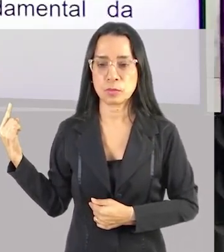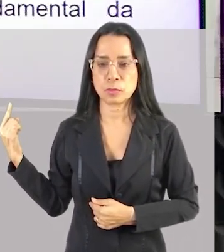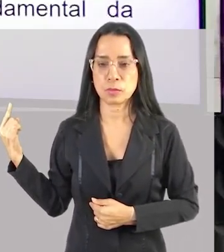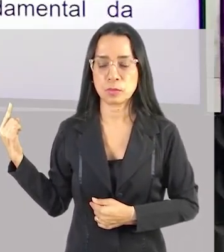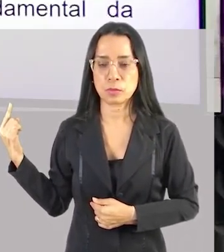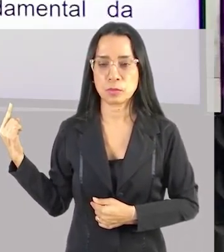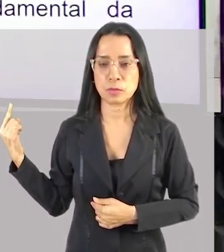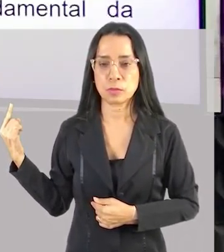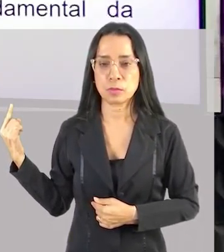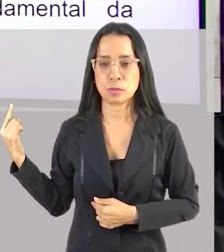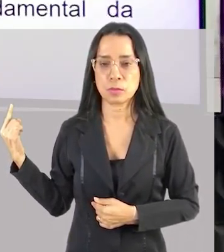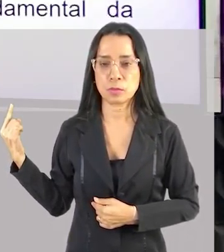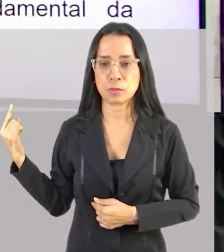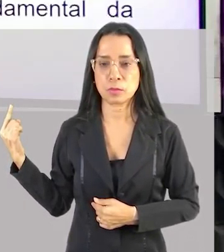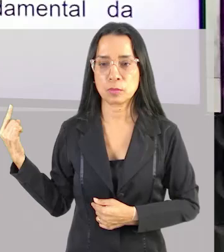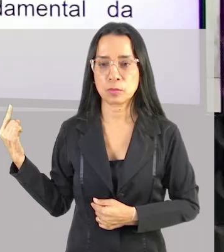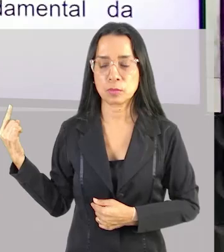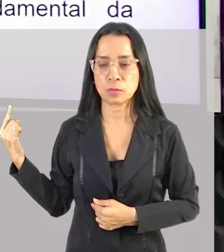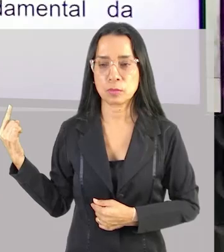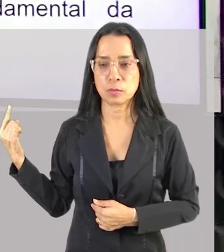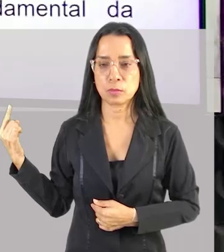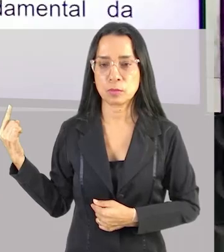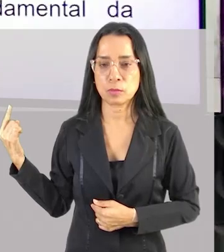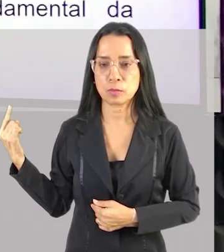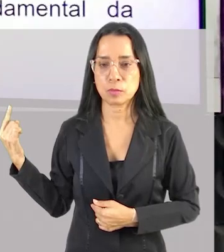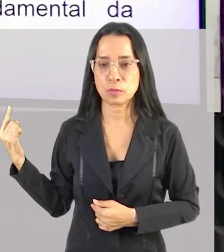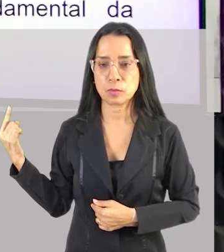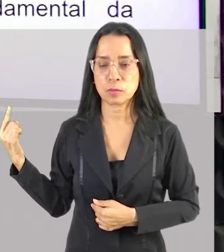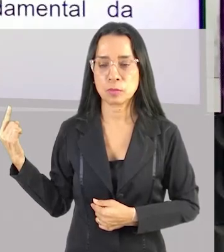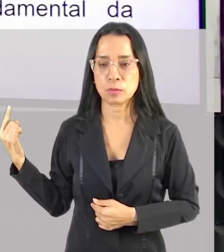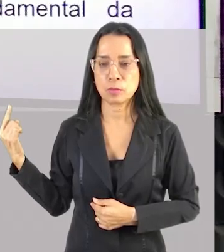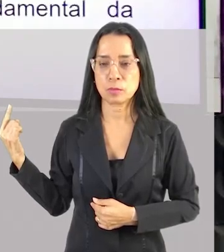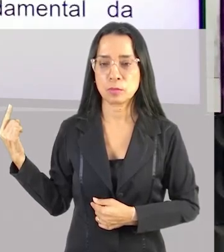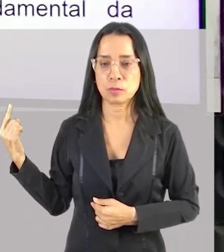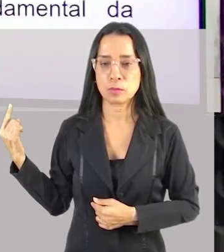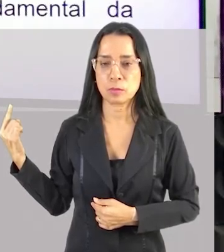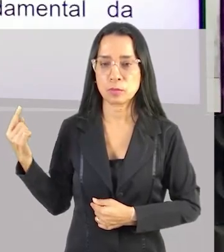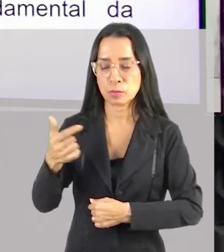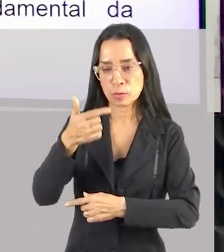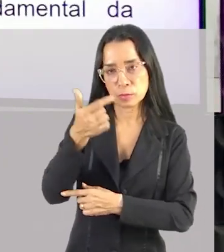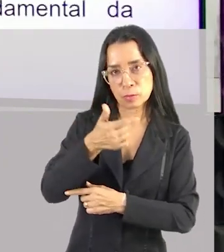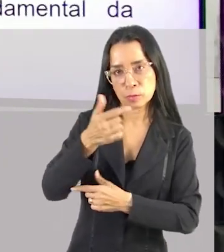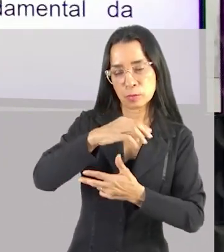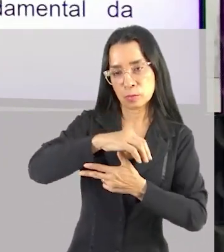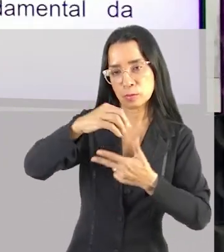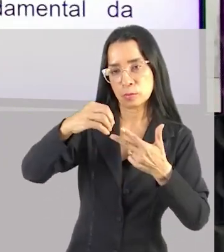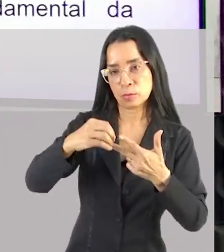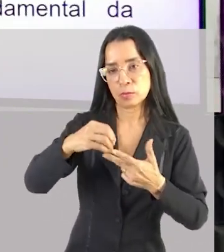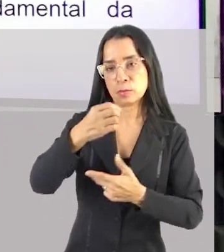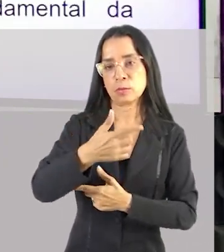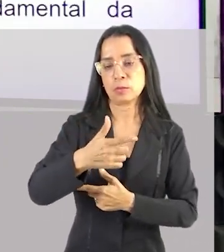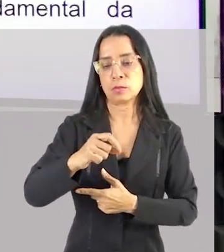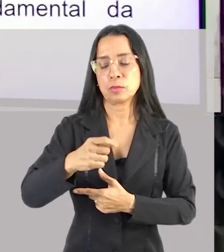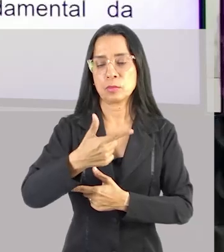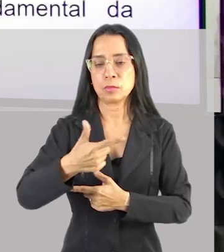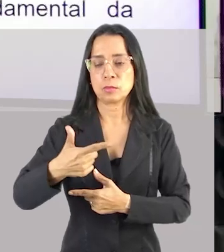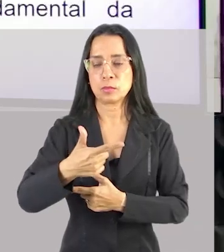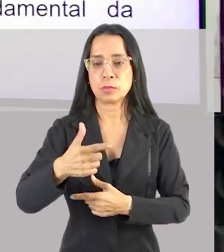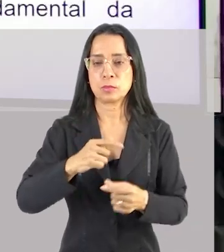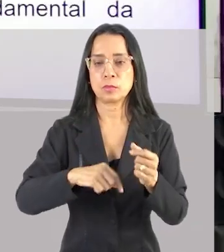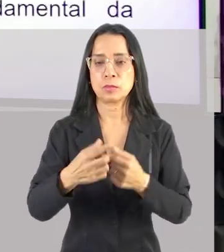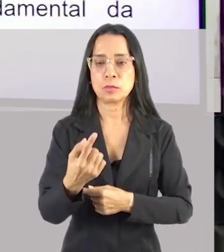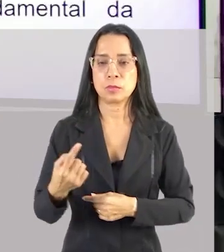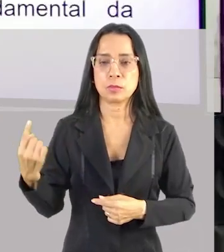aula de hoje. A questão 22 a questão 22 é uma questão do Enem de 2022. E nela